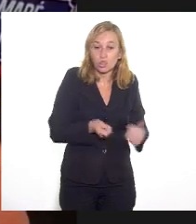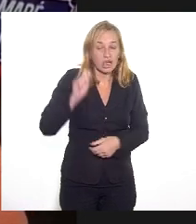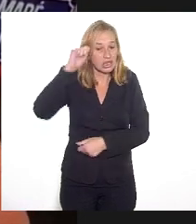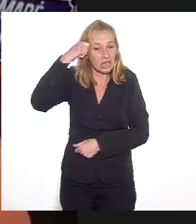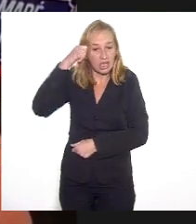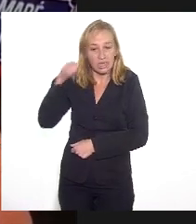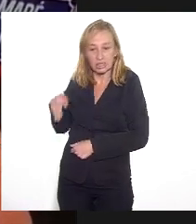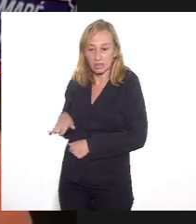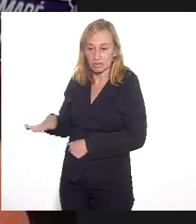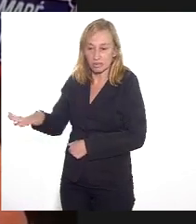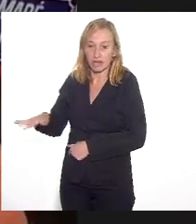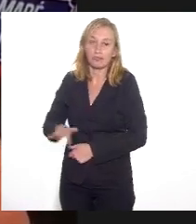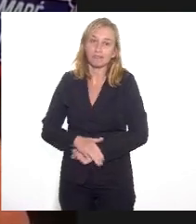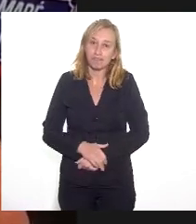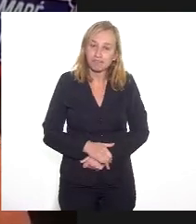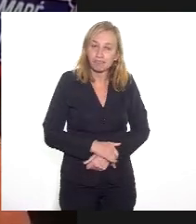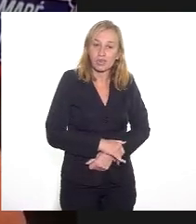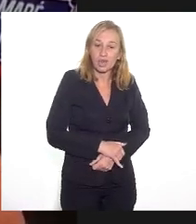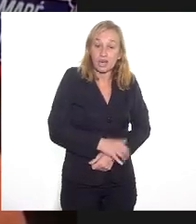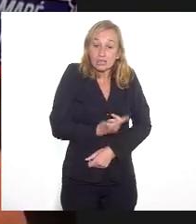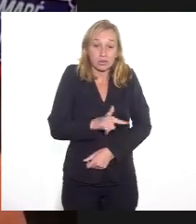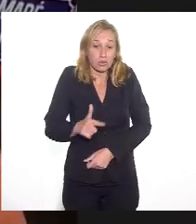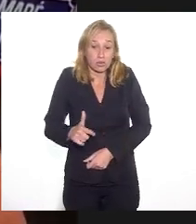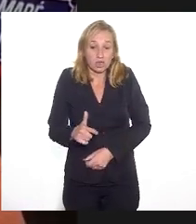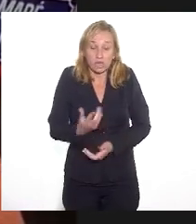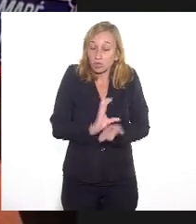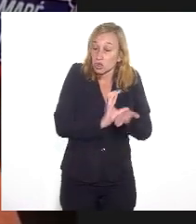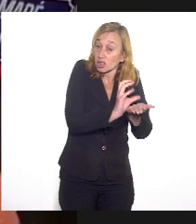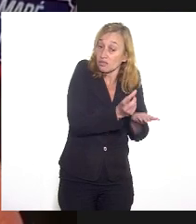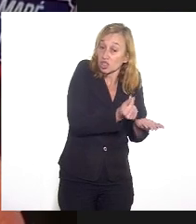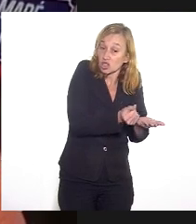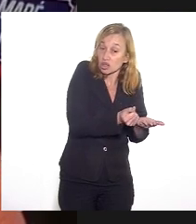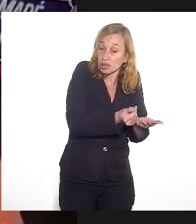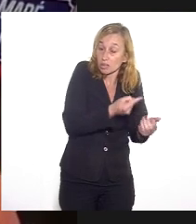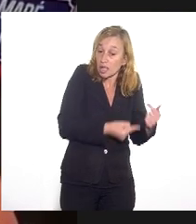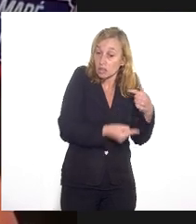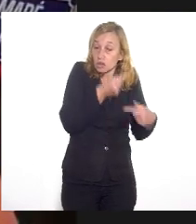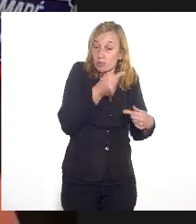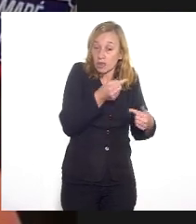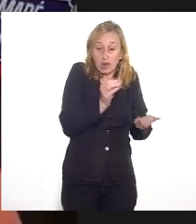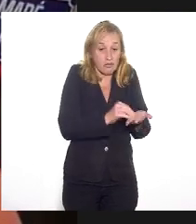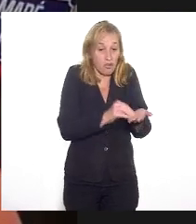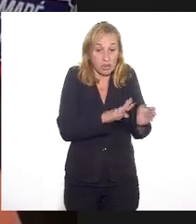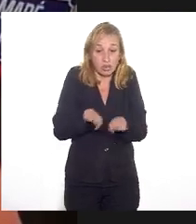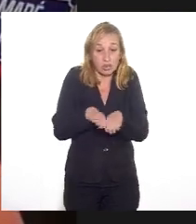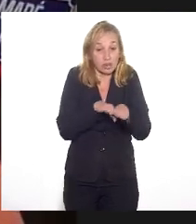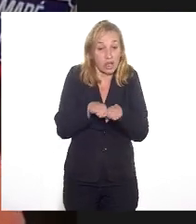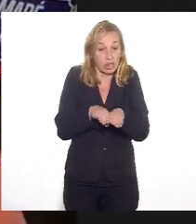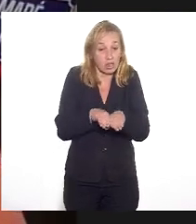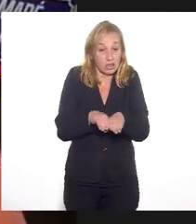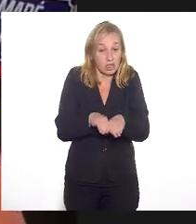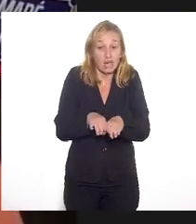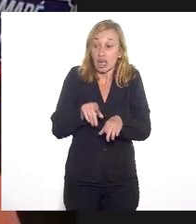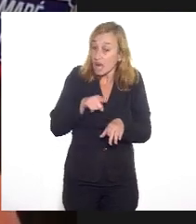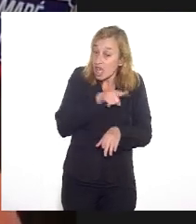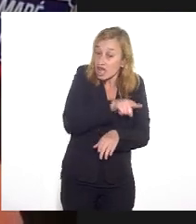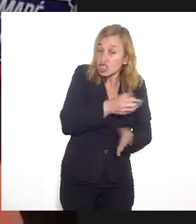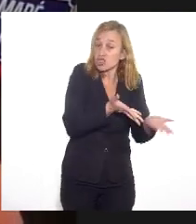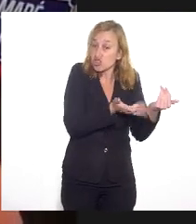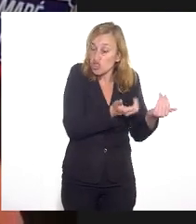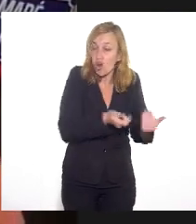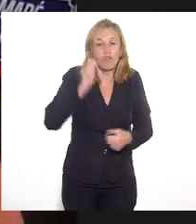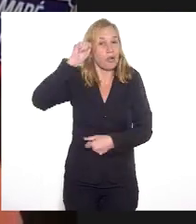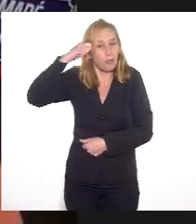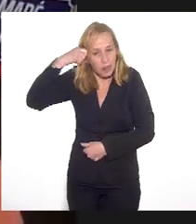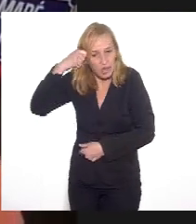favelas e das periferias. Se não temos investimentos para a superação das desigualdades sociais, são esses jovens pretos